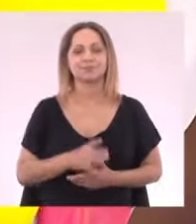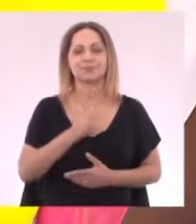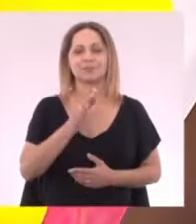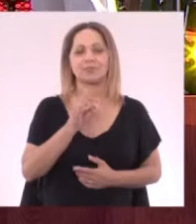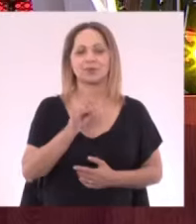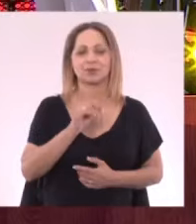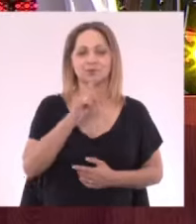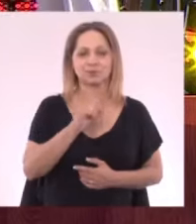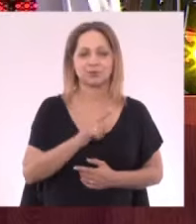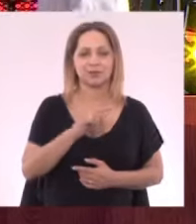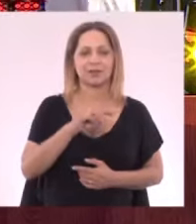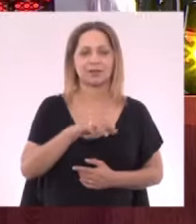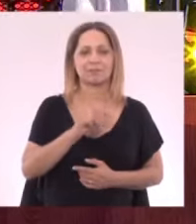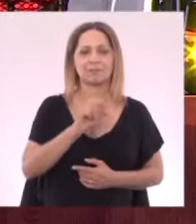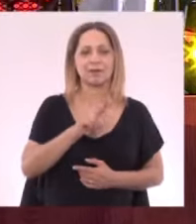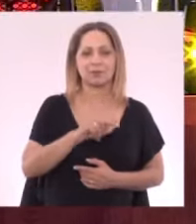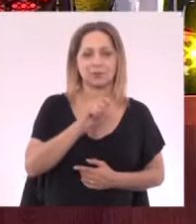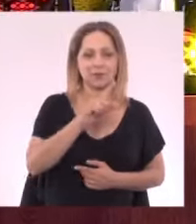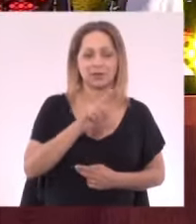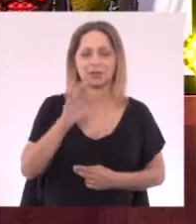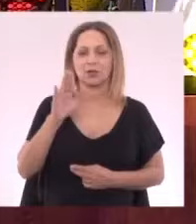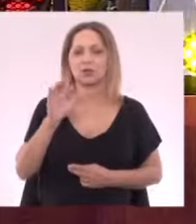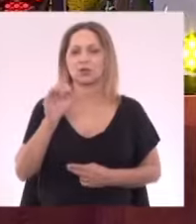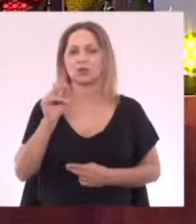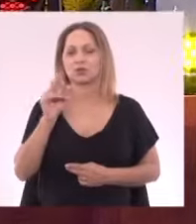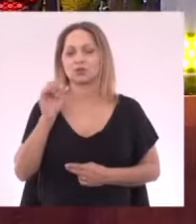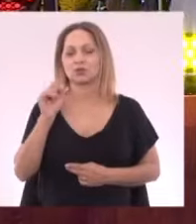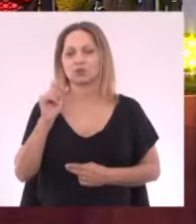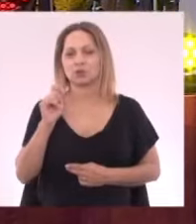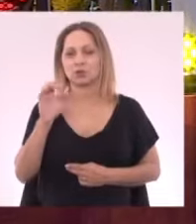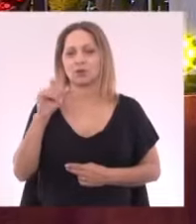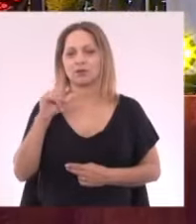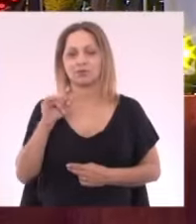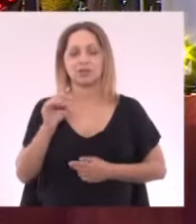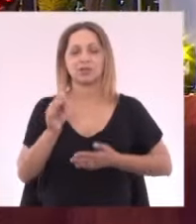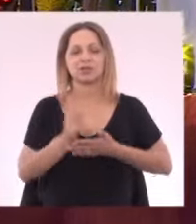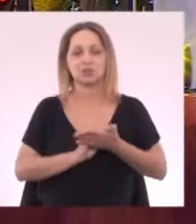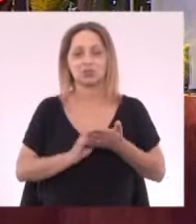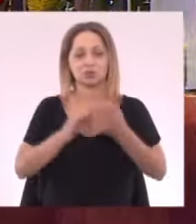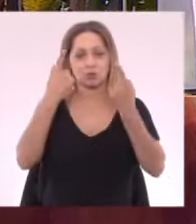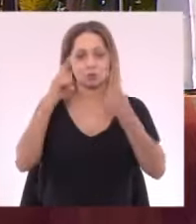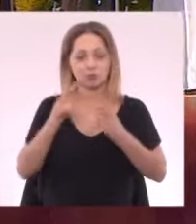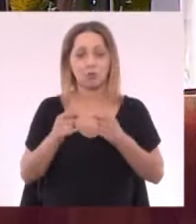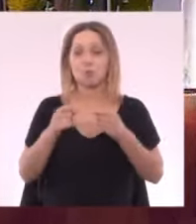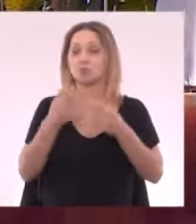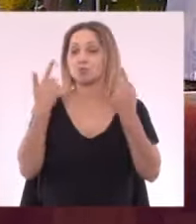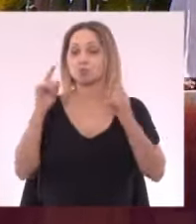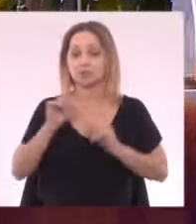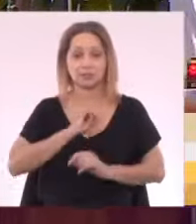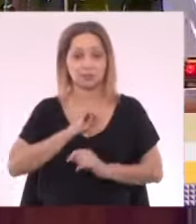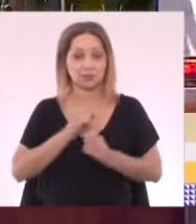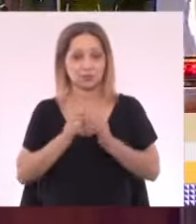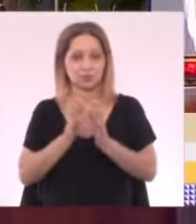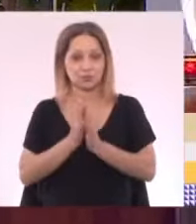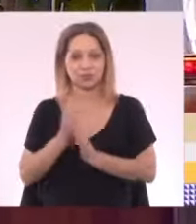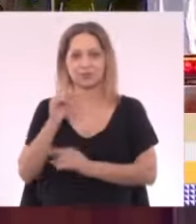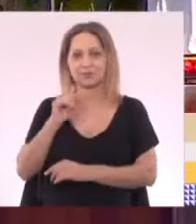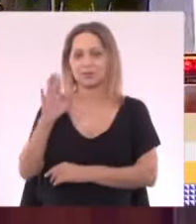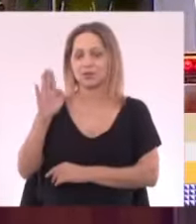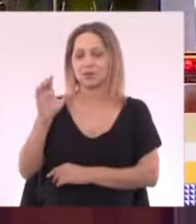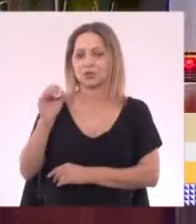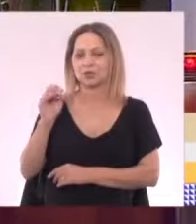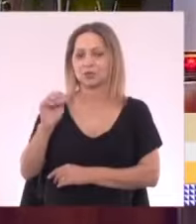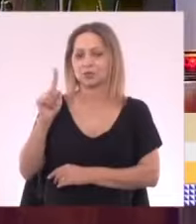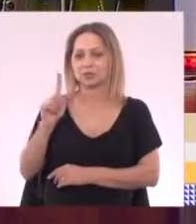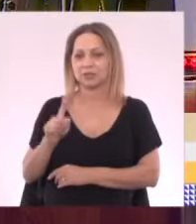Olá, José Manuel Maia, como está? Bem-vindo! Jorge Oliveira, autor e compositor de todas as minhas músicas. Grande Jorge, bom dia! E José Braga. José Braga, bom